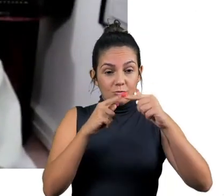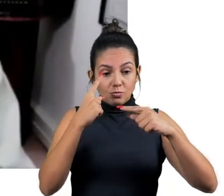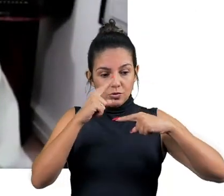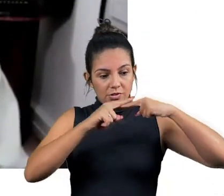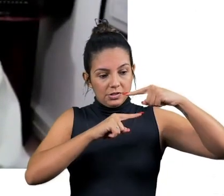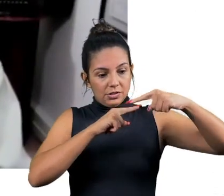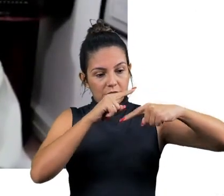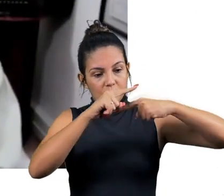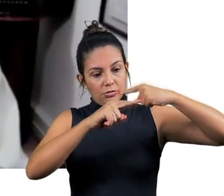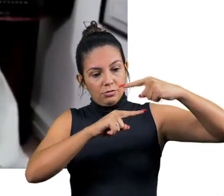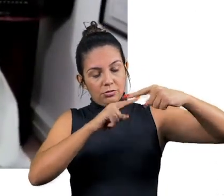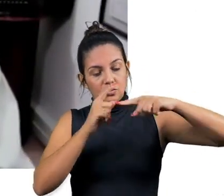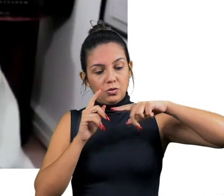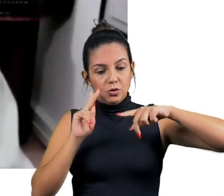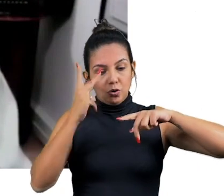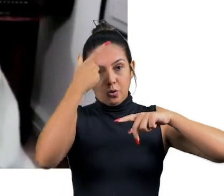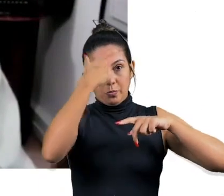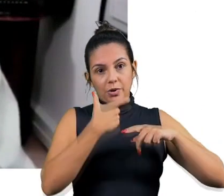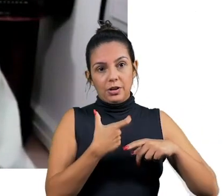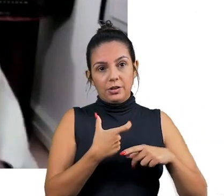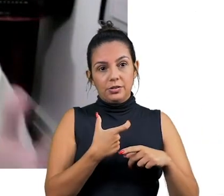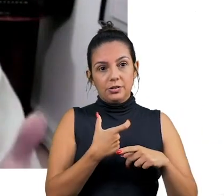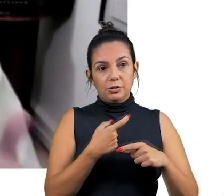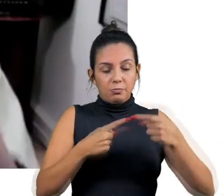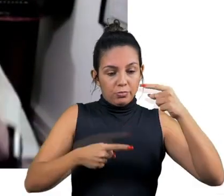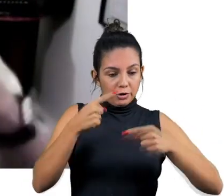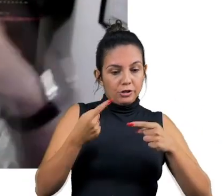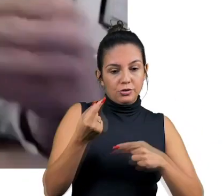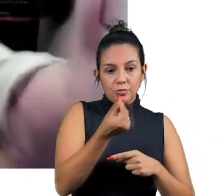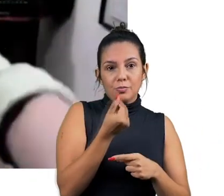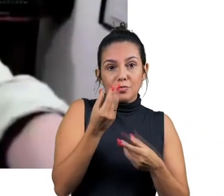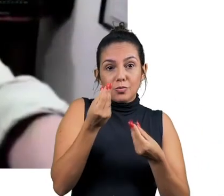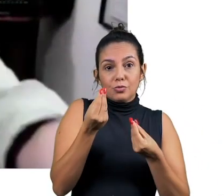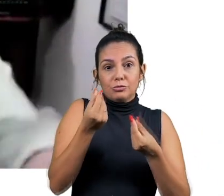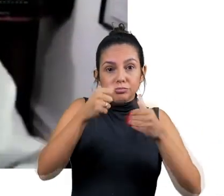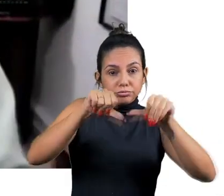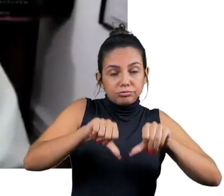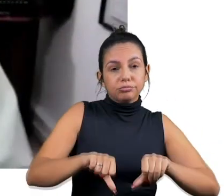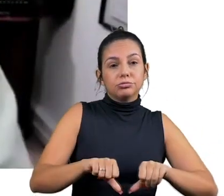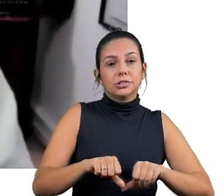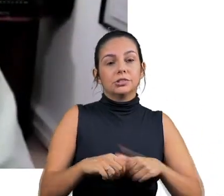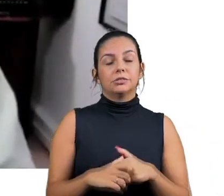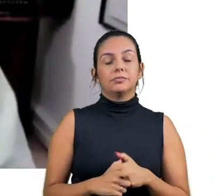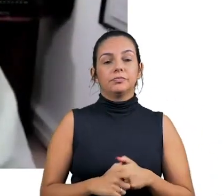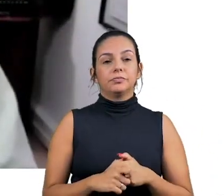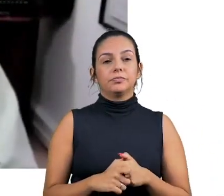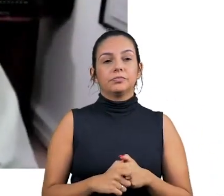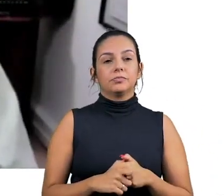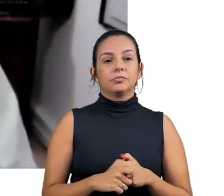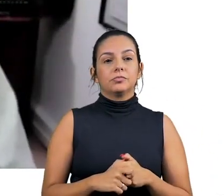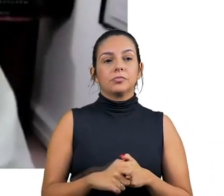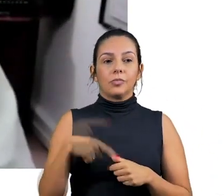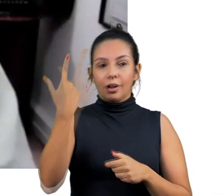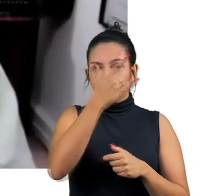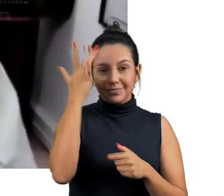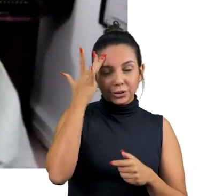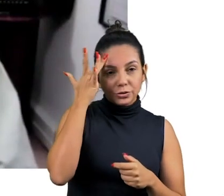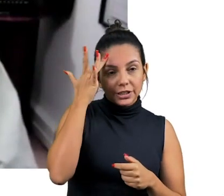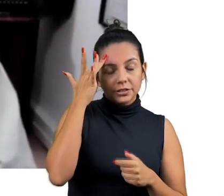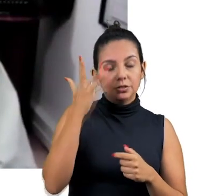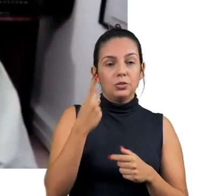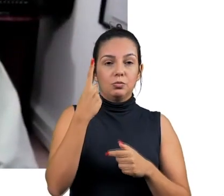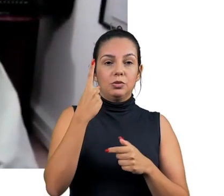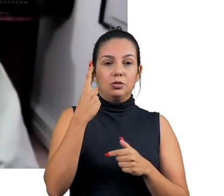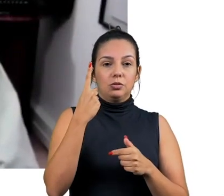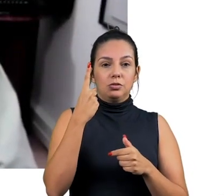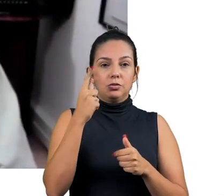humanidade de instabilidade política, social e econômica muito grande até que as coisas amadureçam. Ou seja, uma